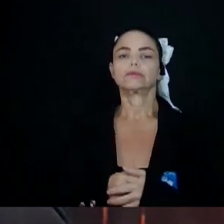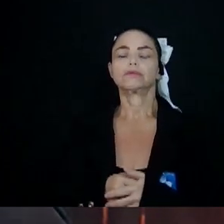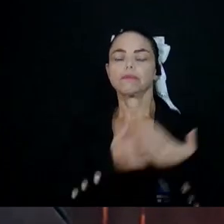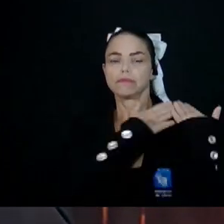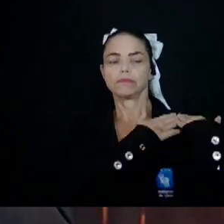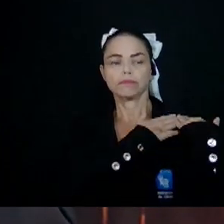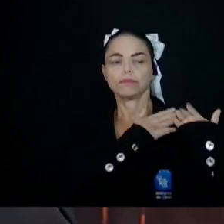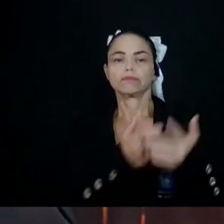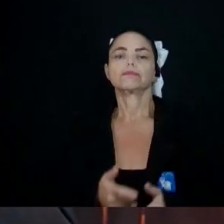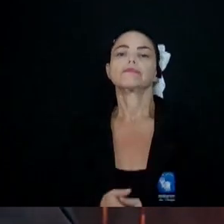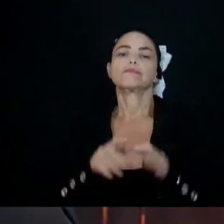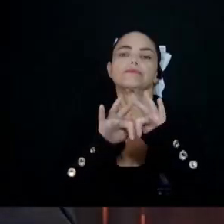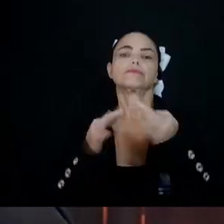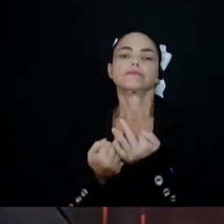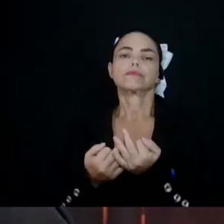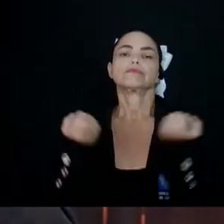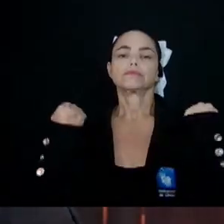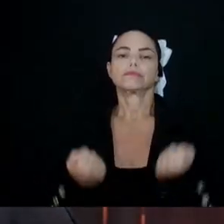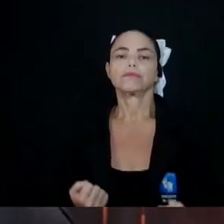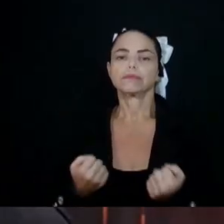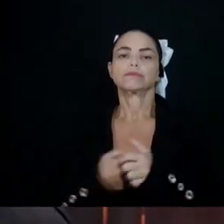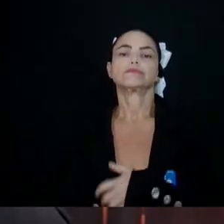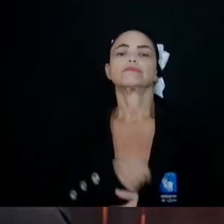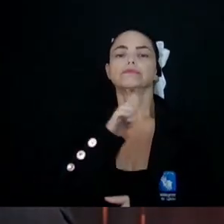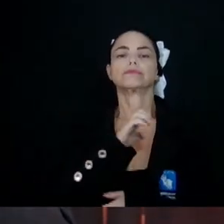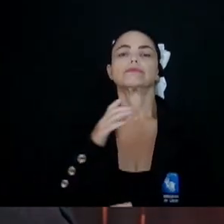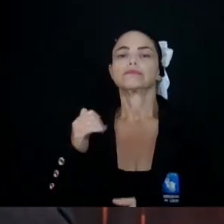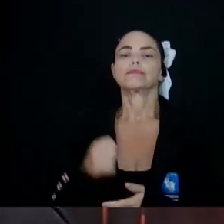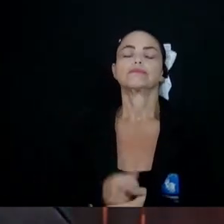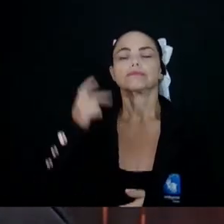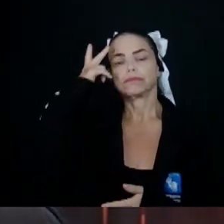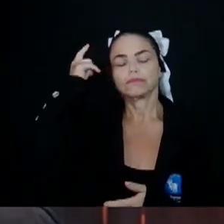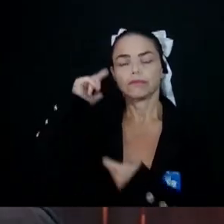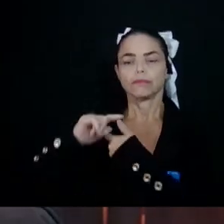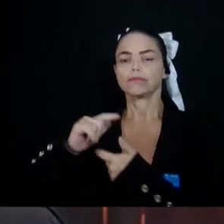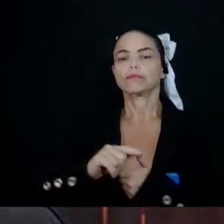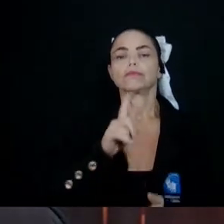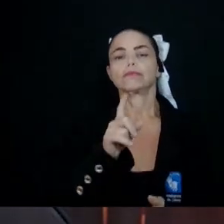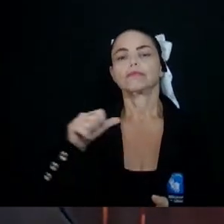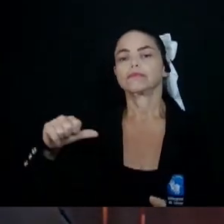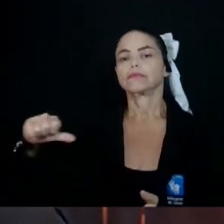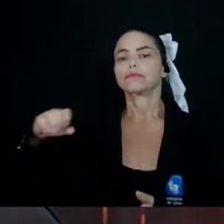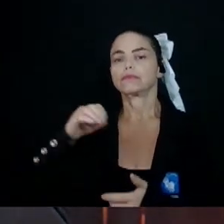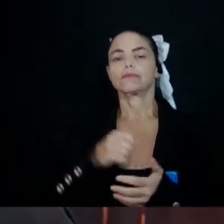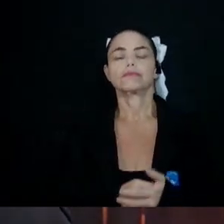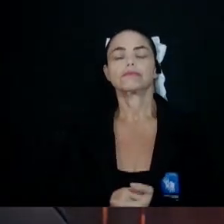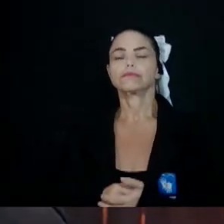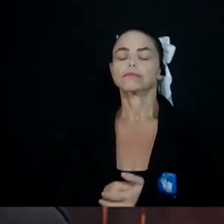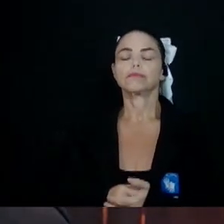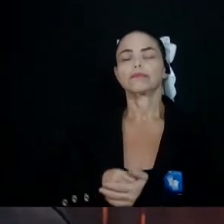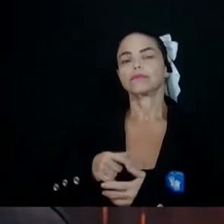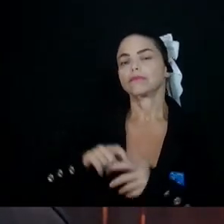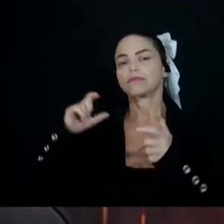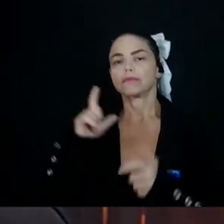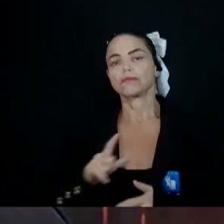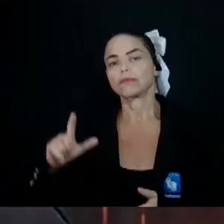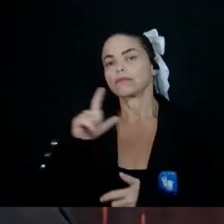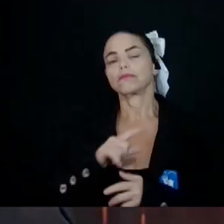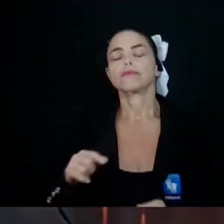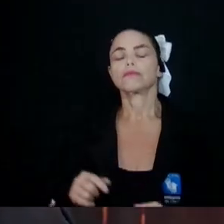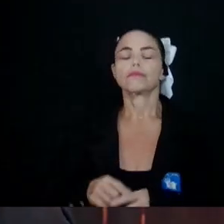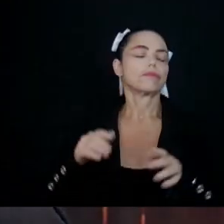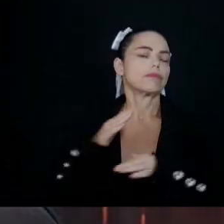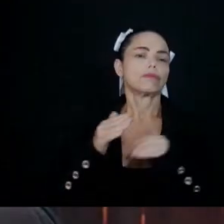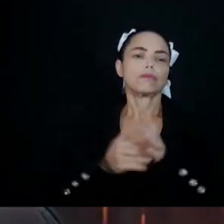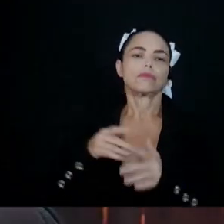família todo o peso que o ECA tradicional da década de 90 colocava. Obviamente que são cenários totalmente diferentes, né,